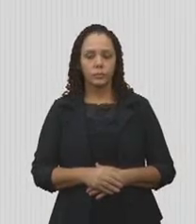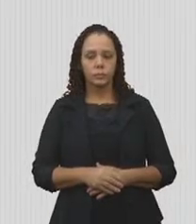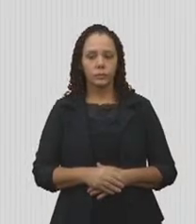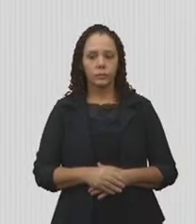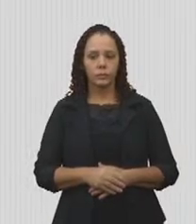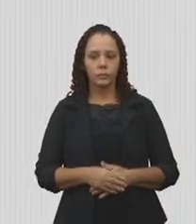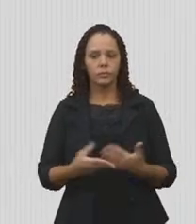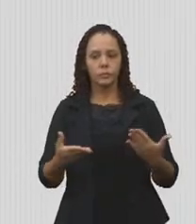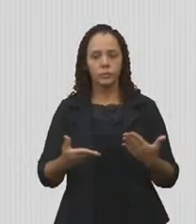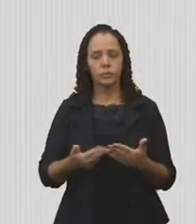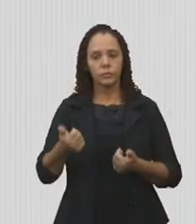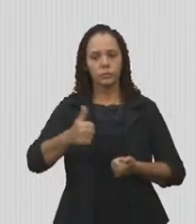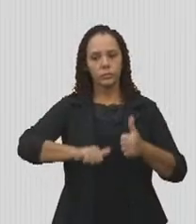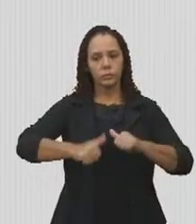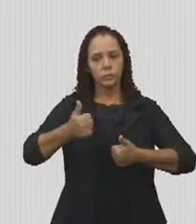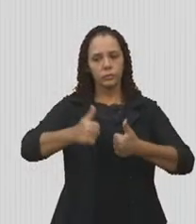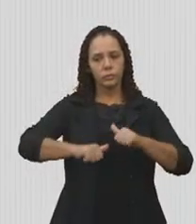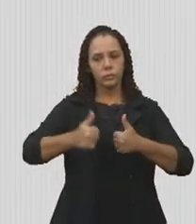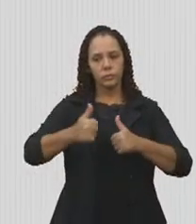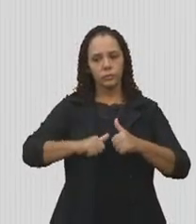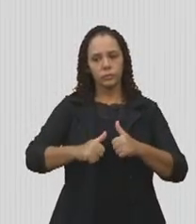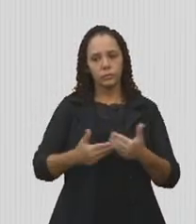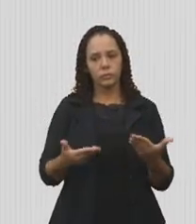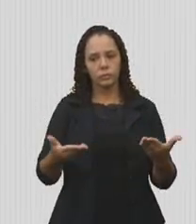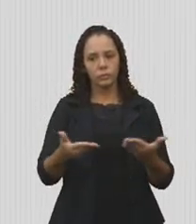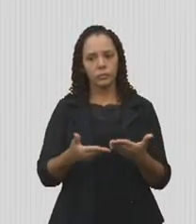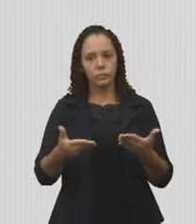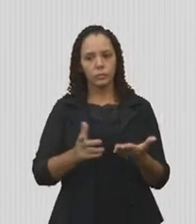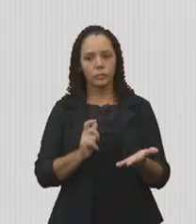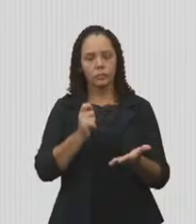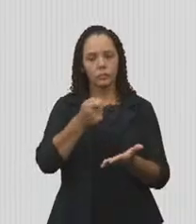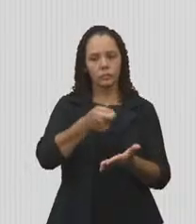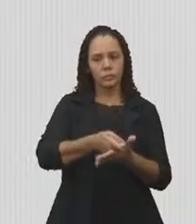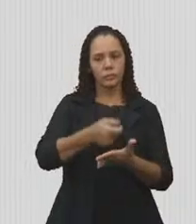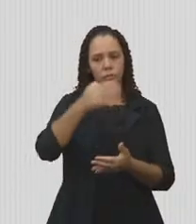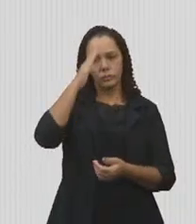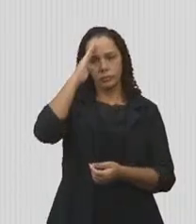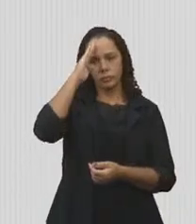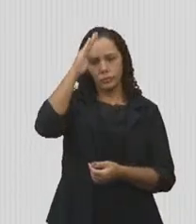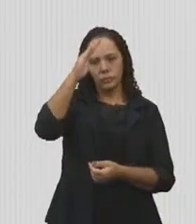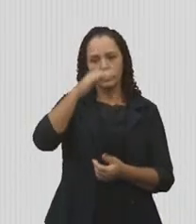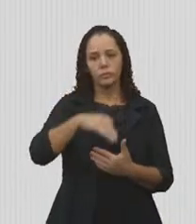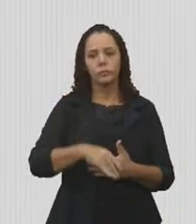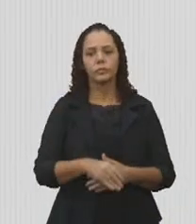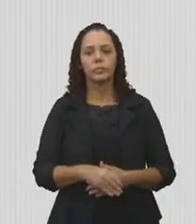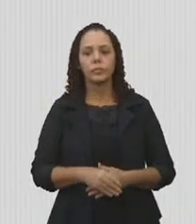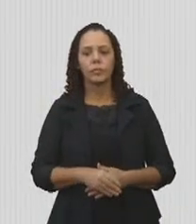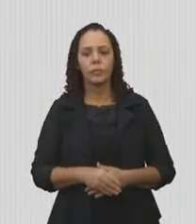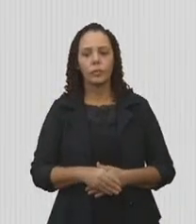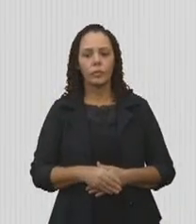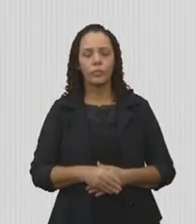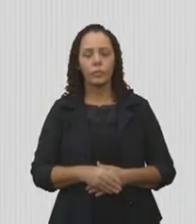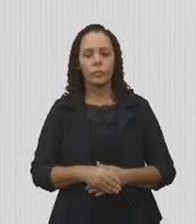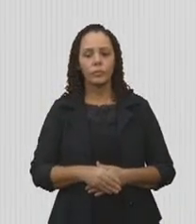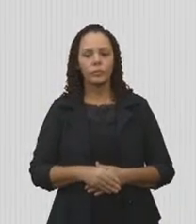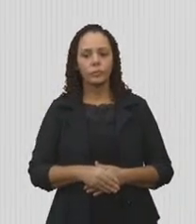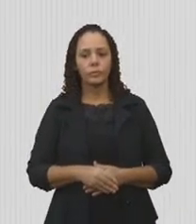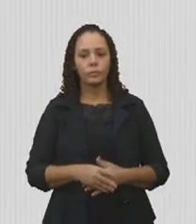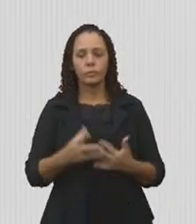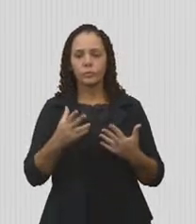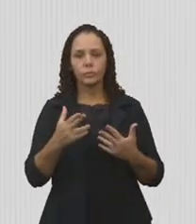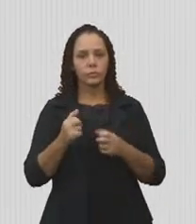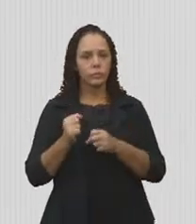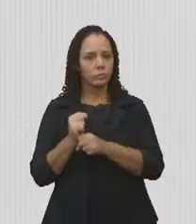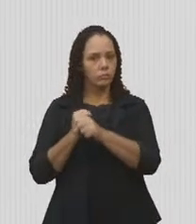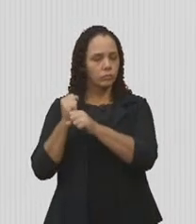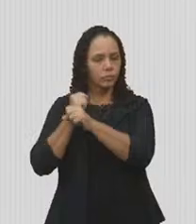Aqui a gente analisou as receitas, né? Agora a gente vai analisar quais são as principais despesas, seguindo a tradição dos últimos